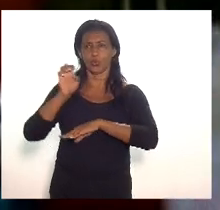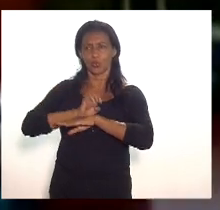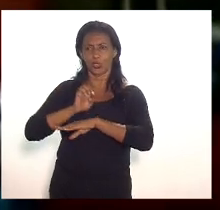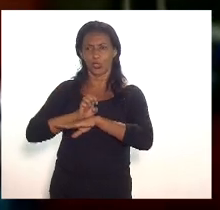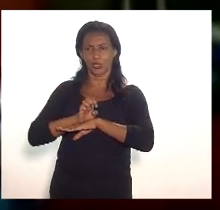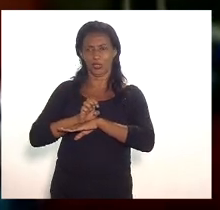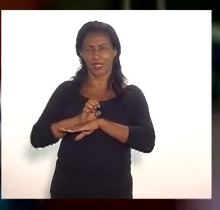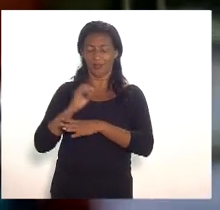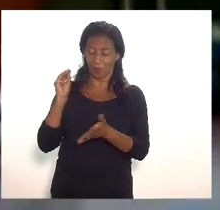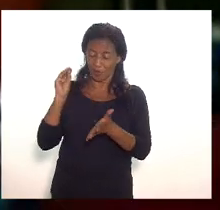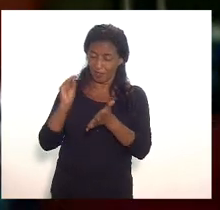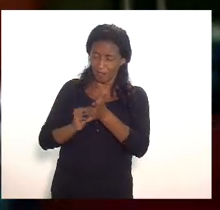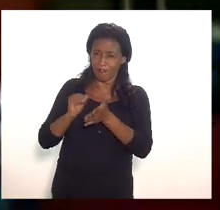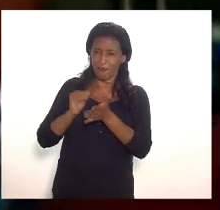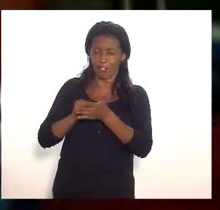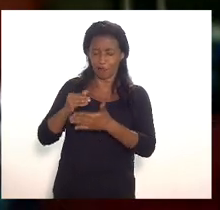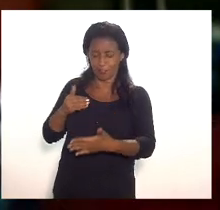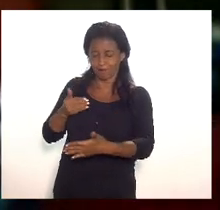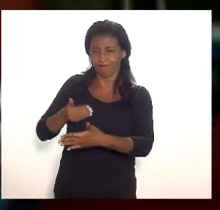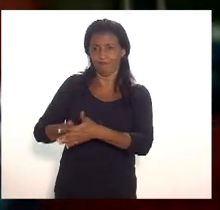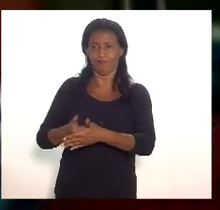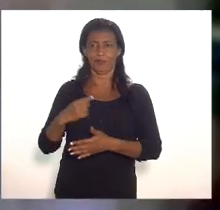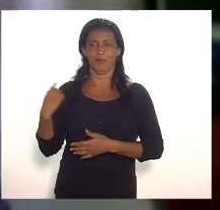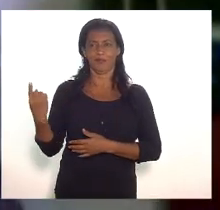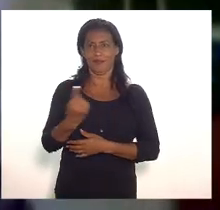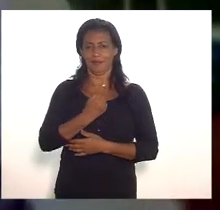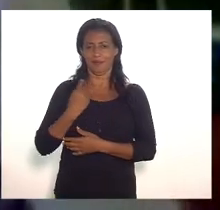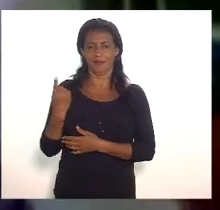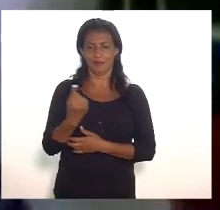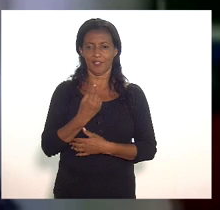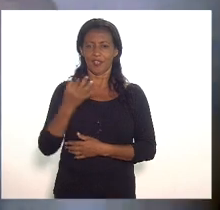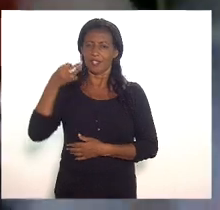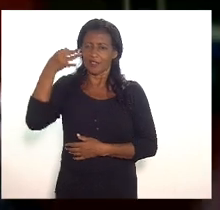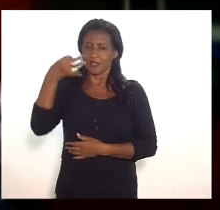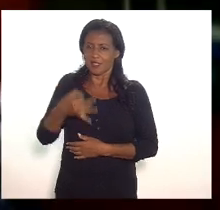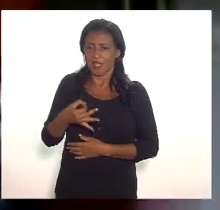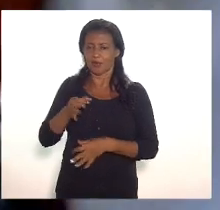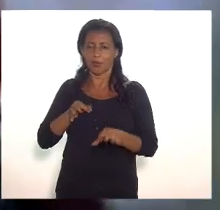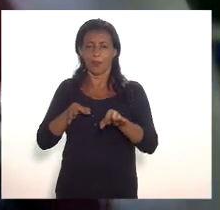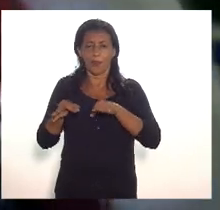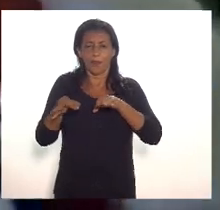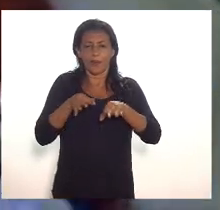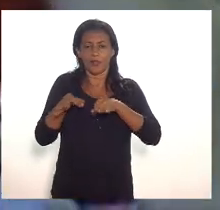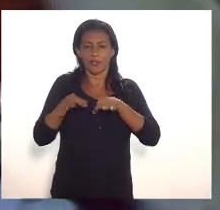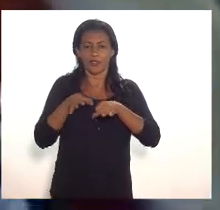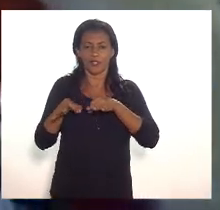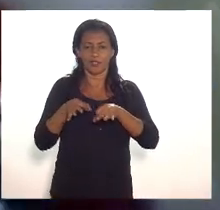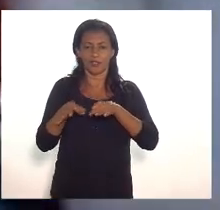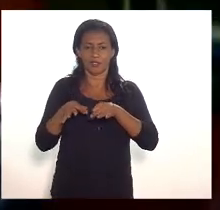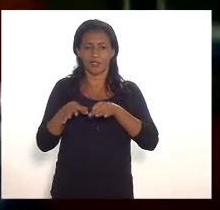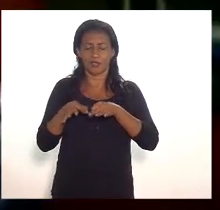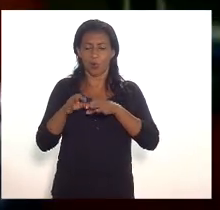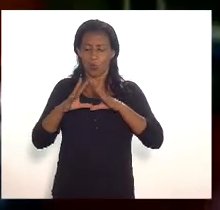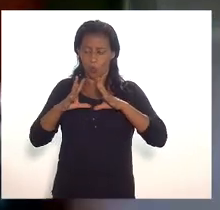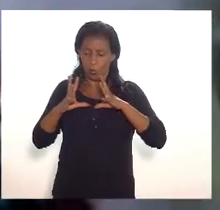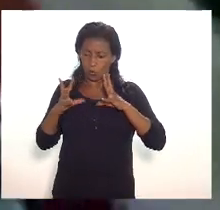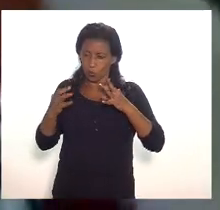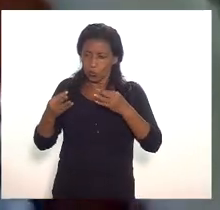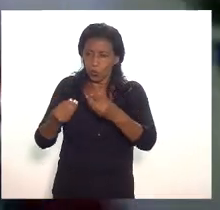que falta chegar para nós exatamente o planejamento